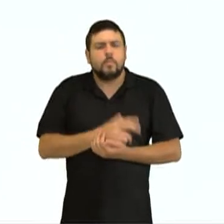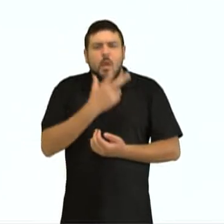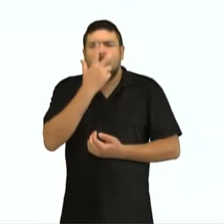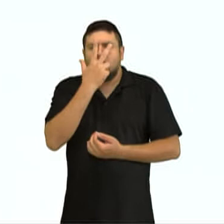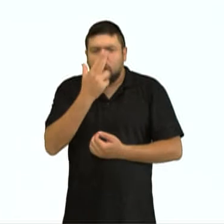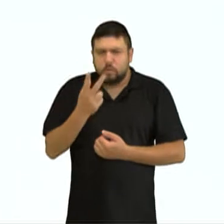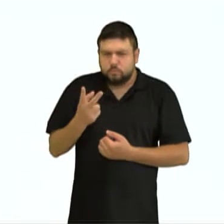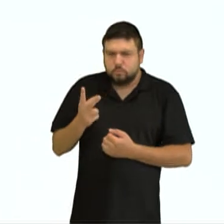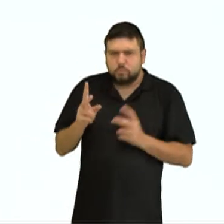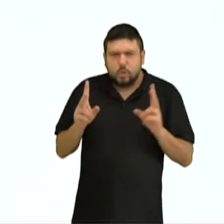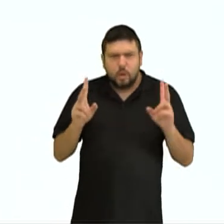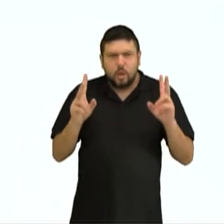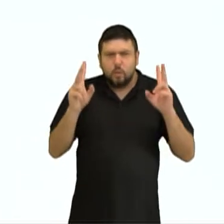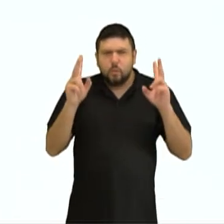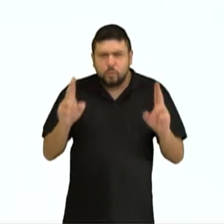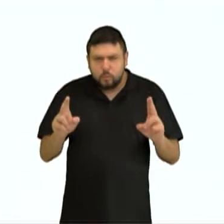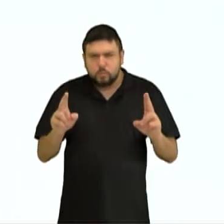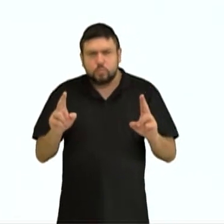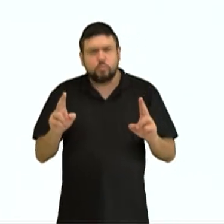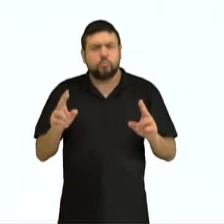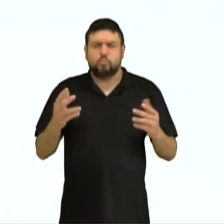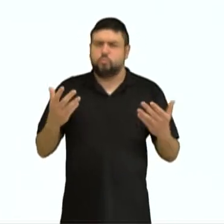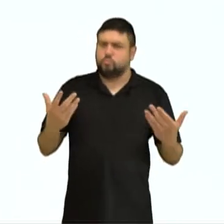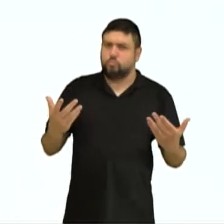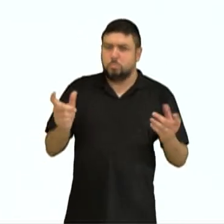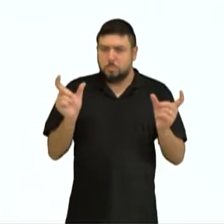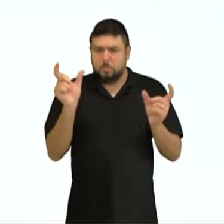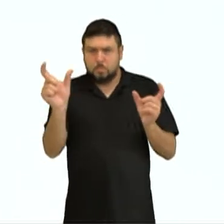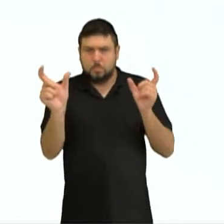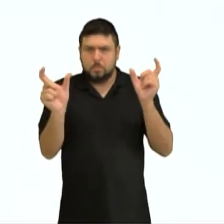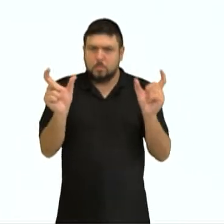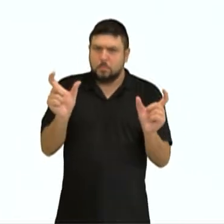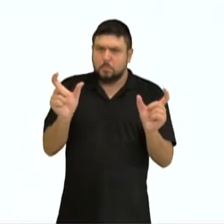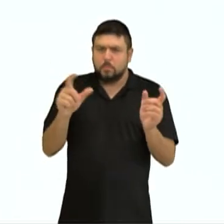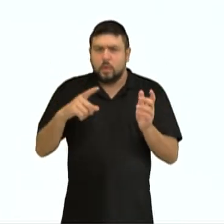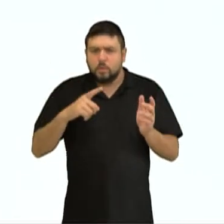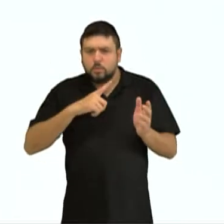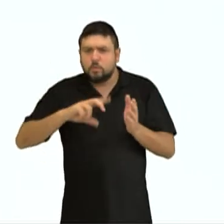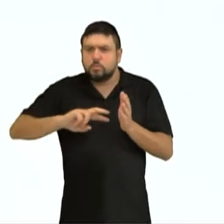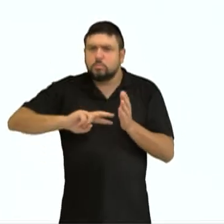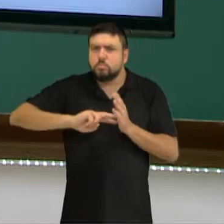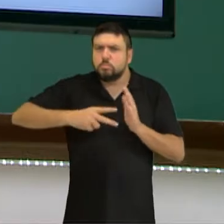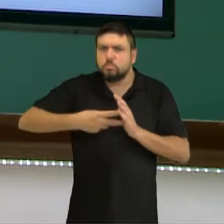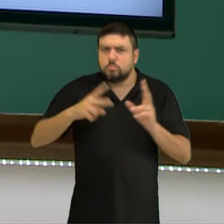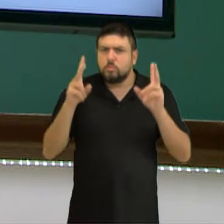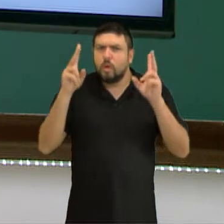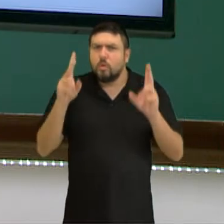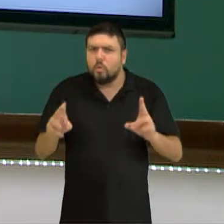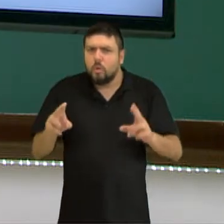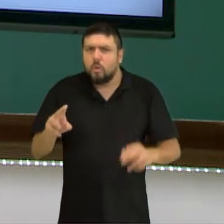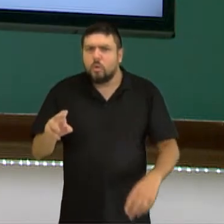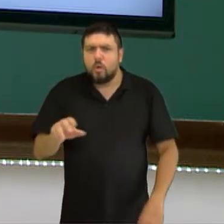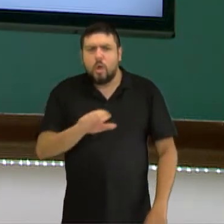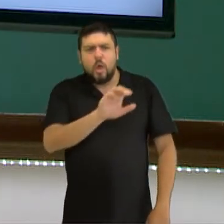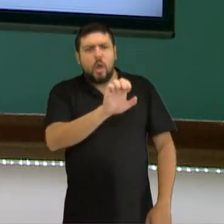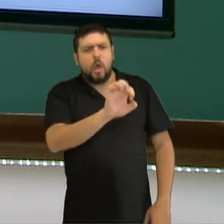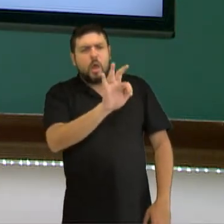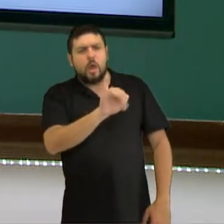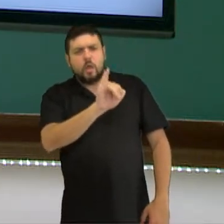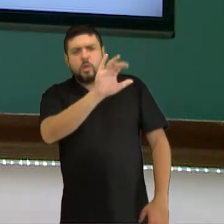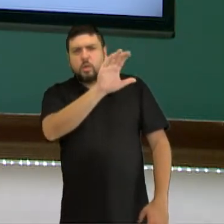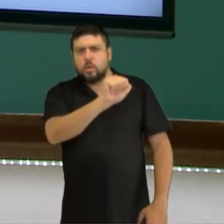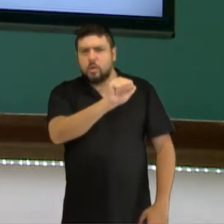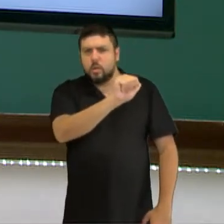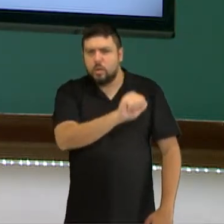coisa essas duas ideias, essas duas palavras? Tem o mesmo significado quando nós falamos de ética e quando nós falamos